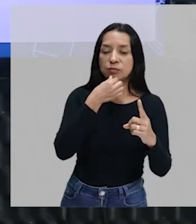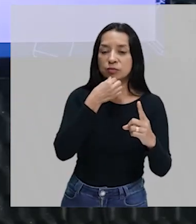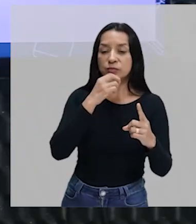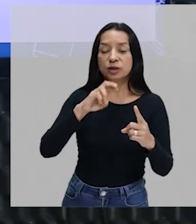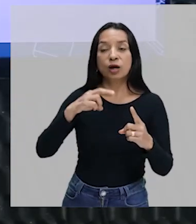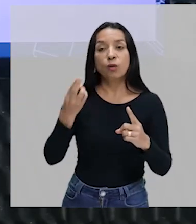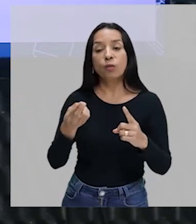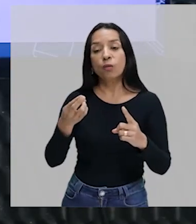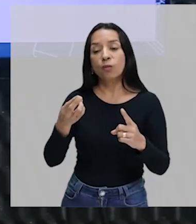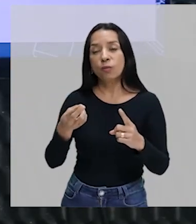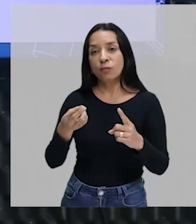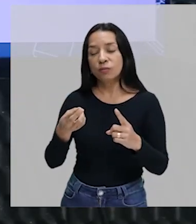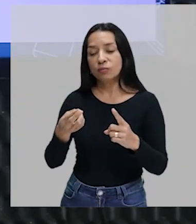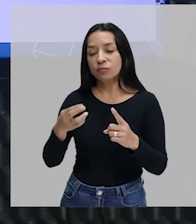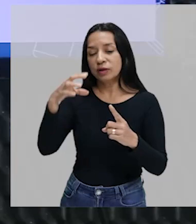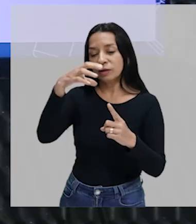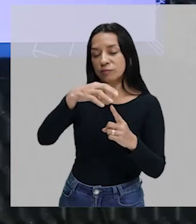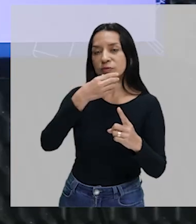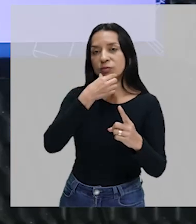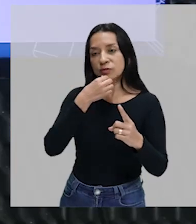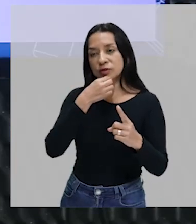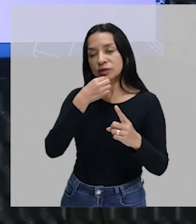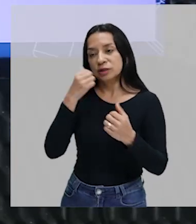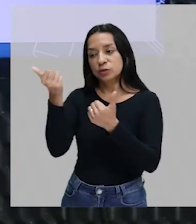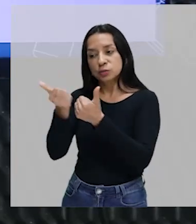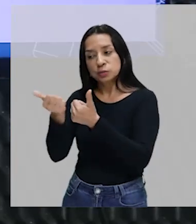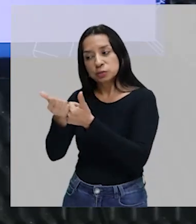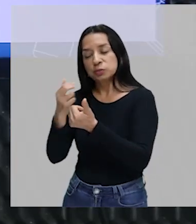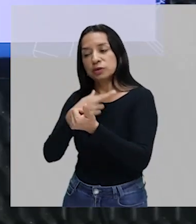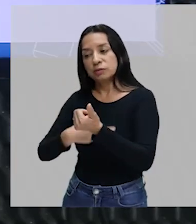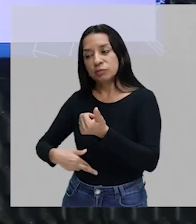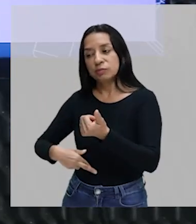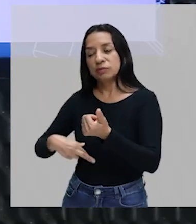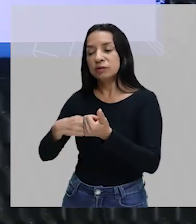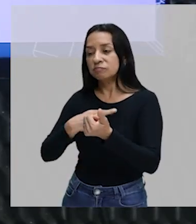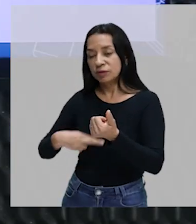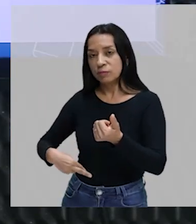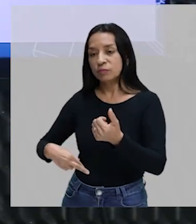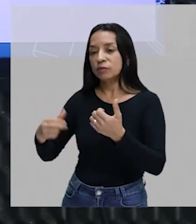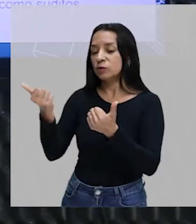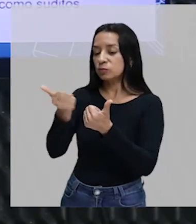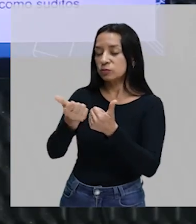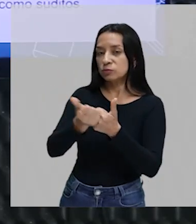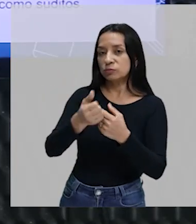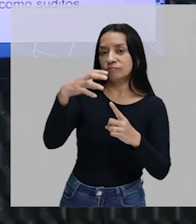substituir uma república. Assim como aconteceu na cidade dele, a cidade de Florença.